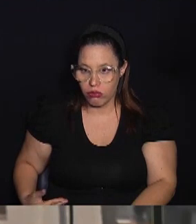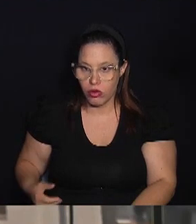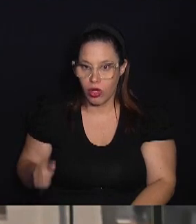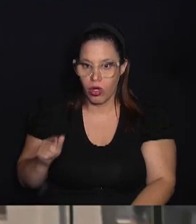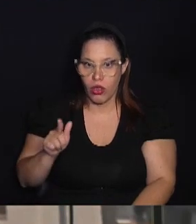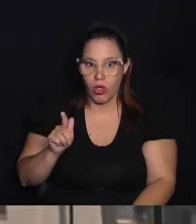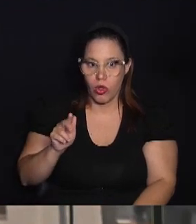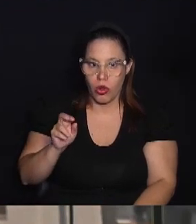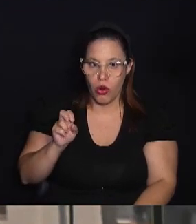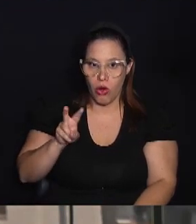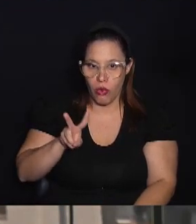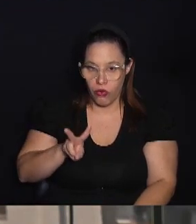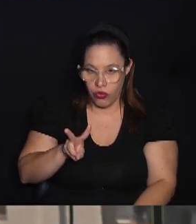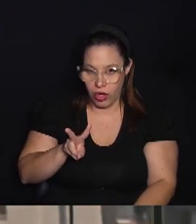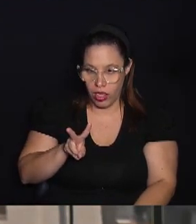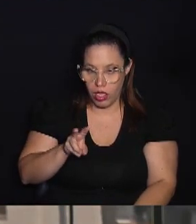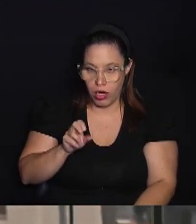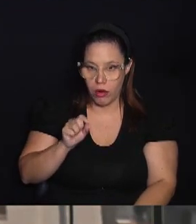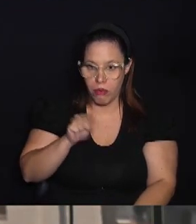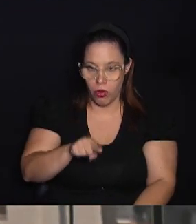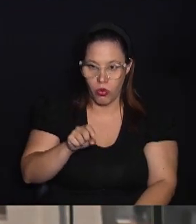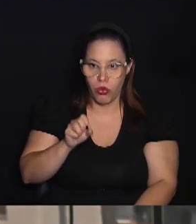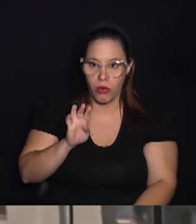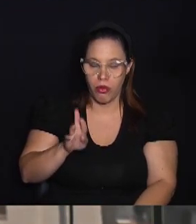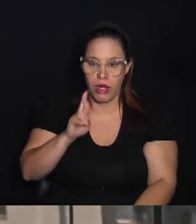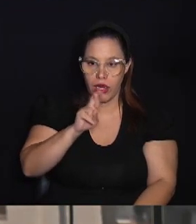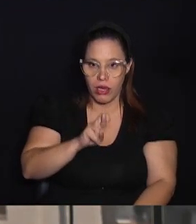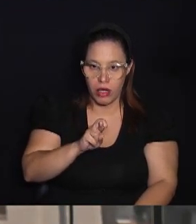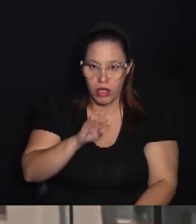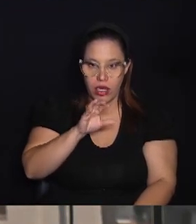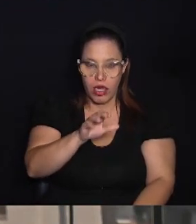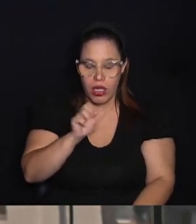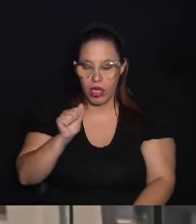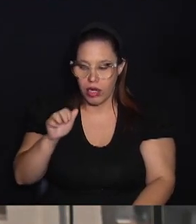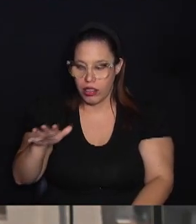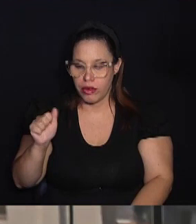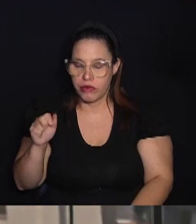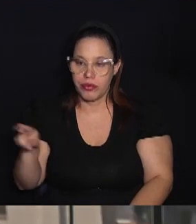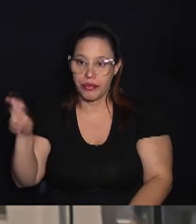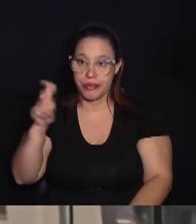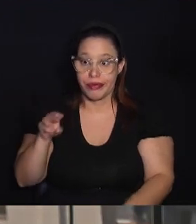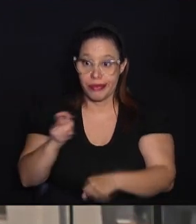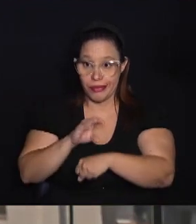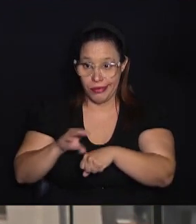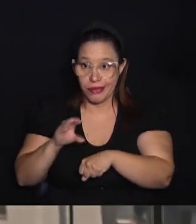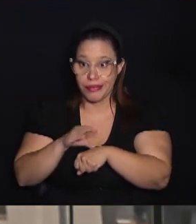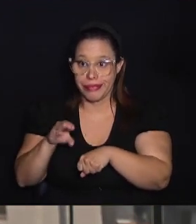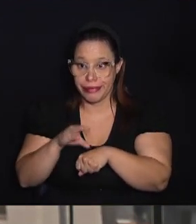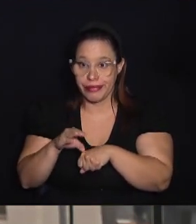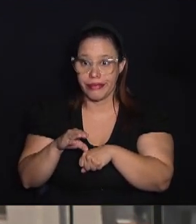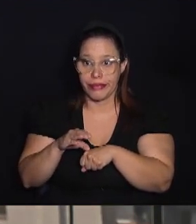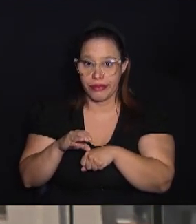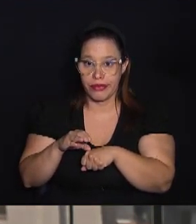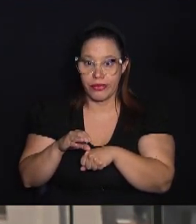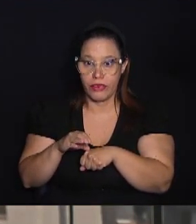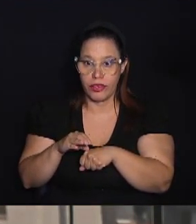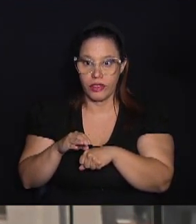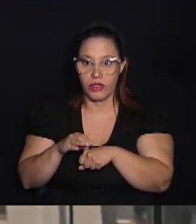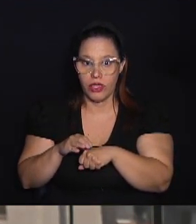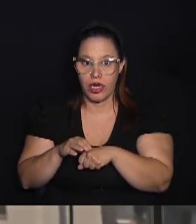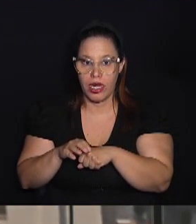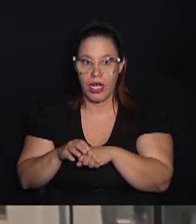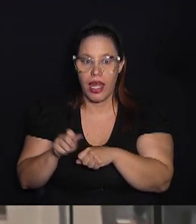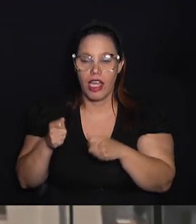goov.br segundo o ministério a escolha pelos cursos e instituições podem ser feitas por ordem de